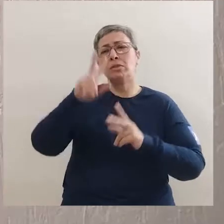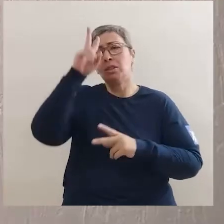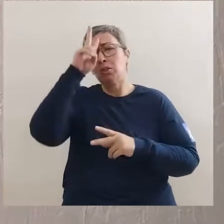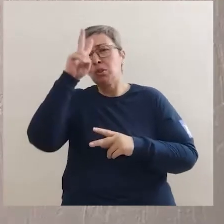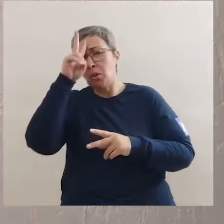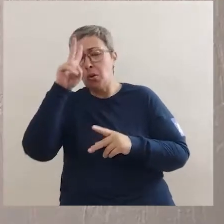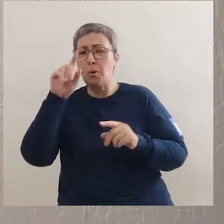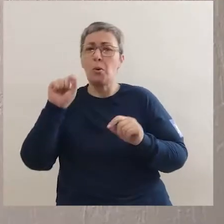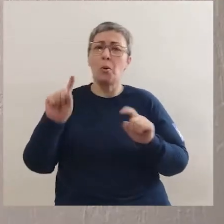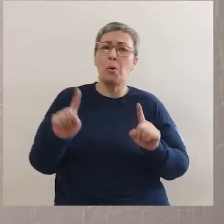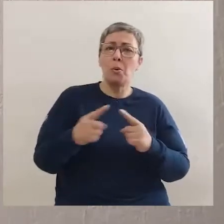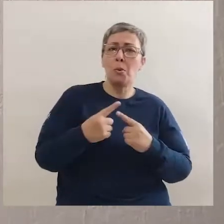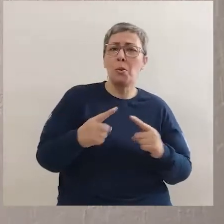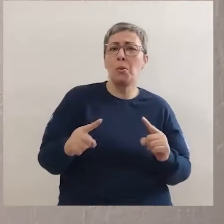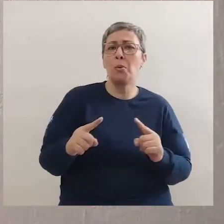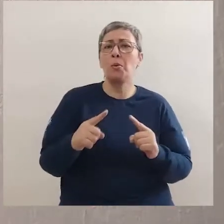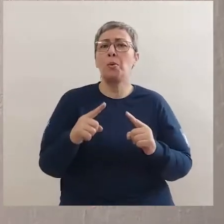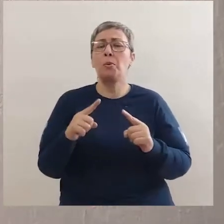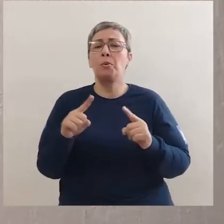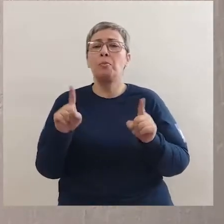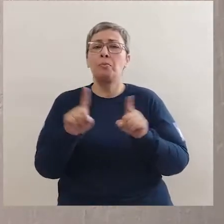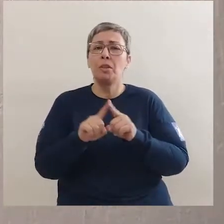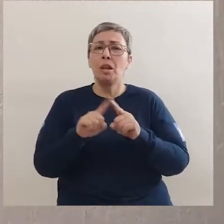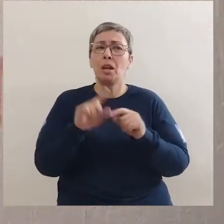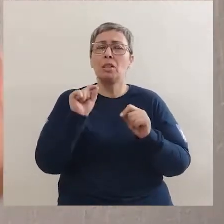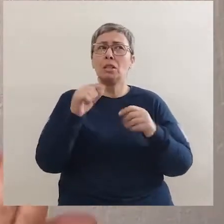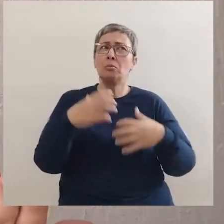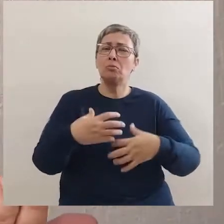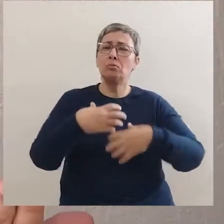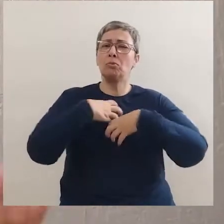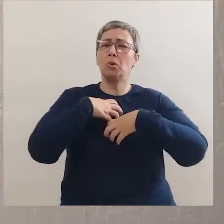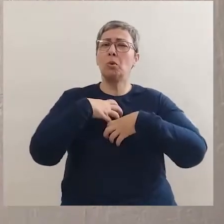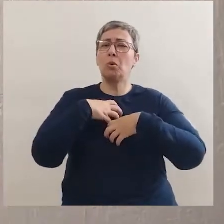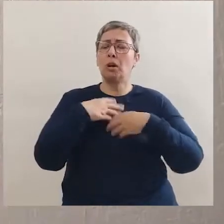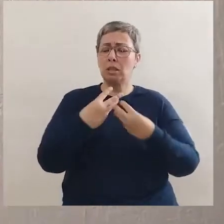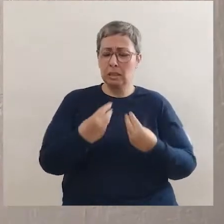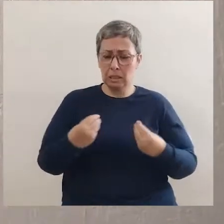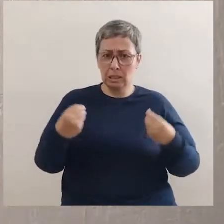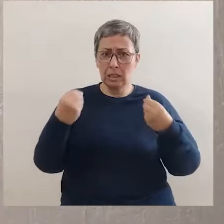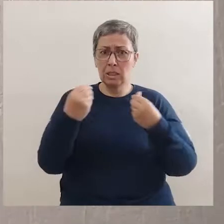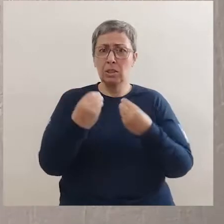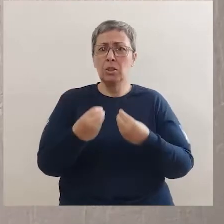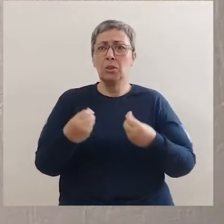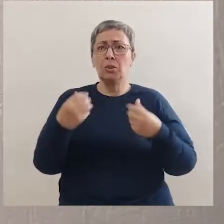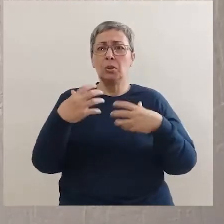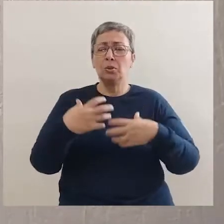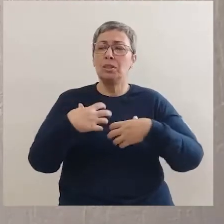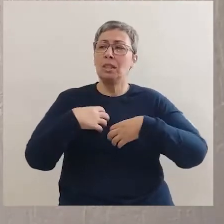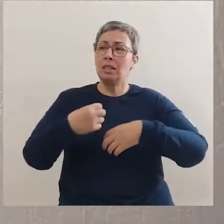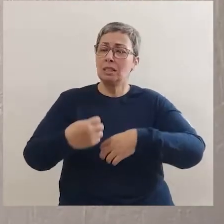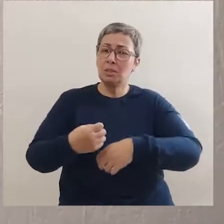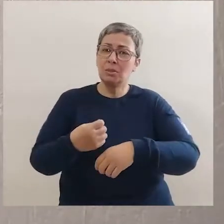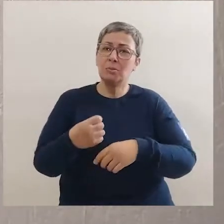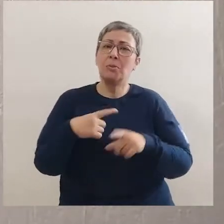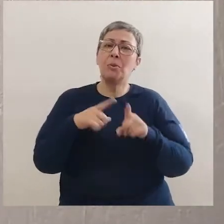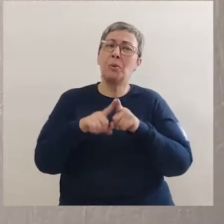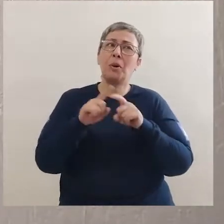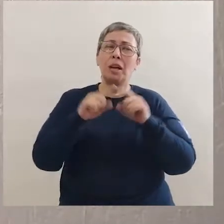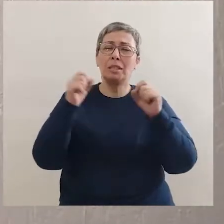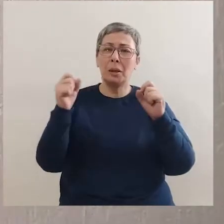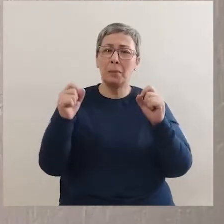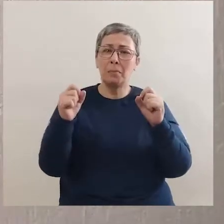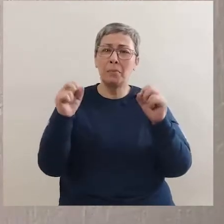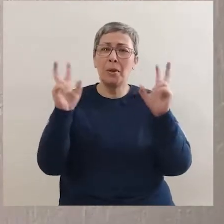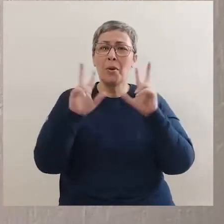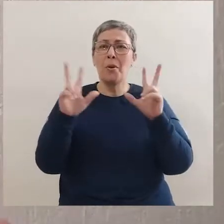por exemplo, elas nos trazem sensações, nos trazem sentimentos que despertam aí